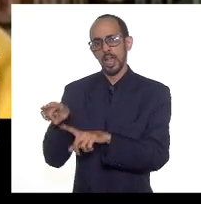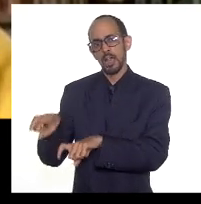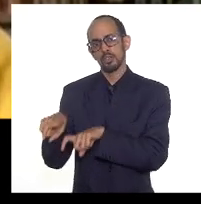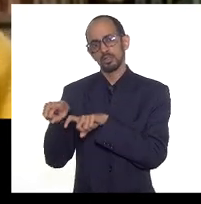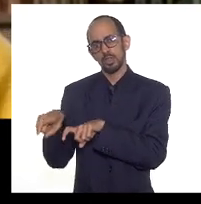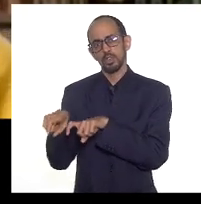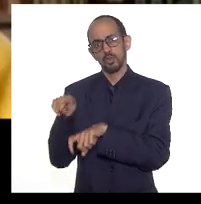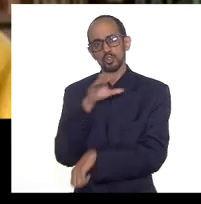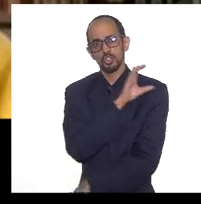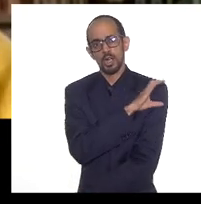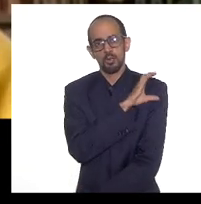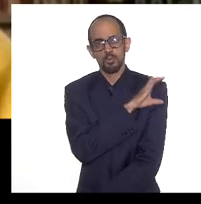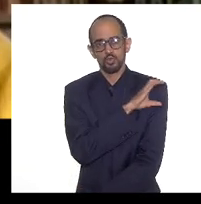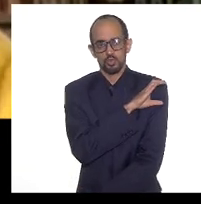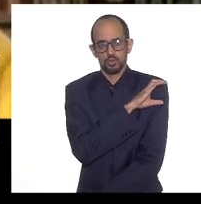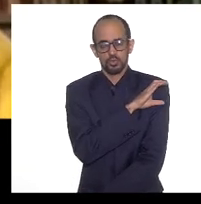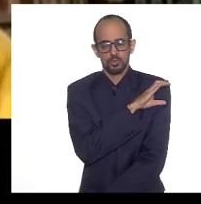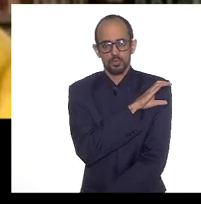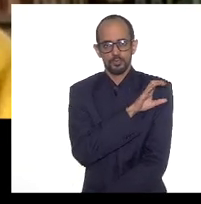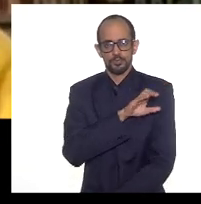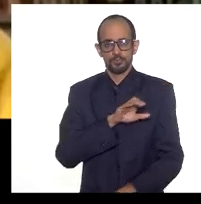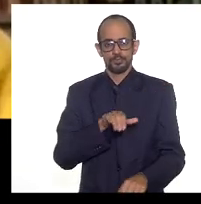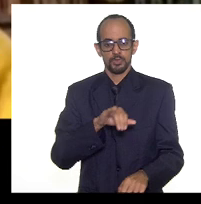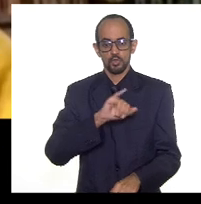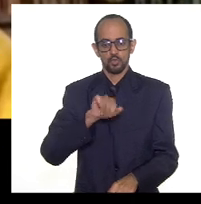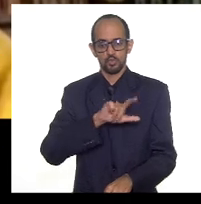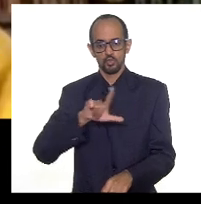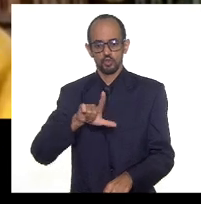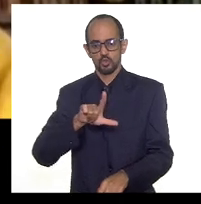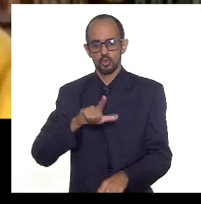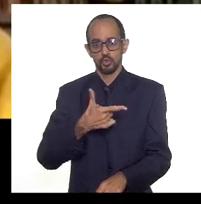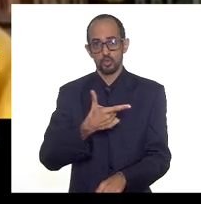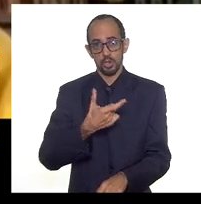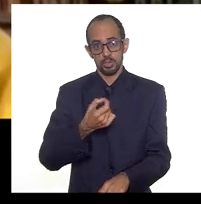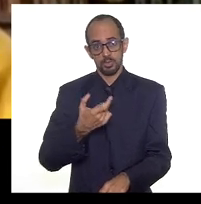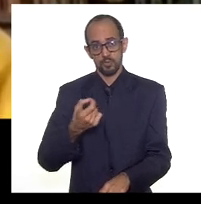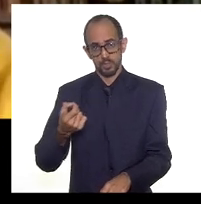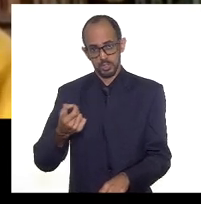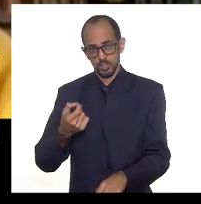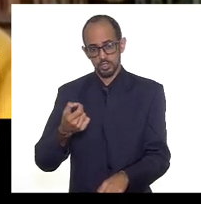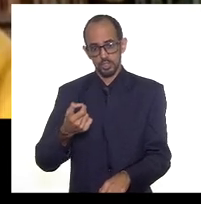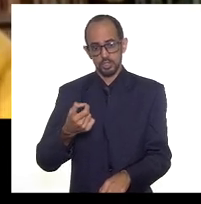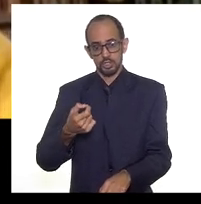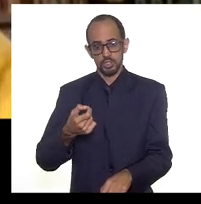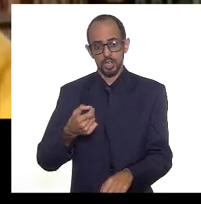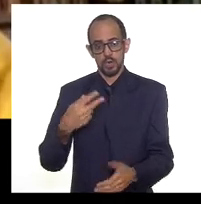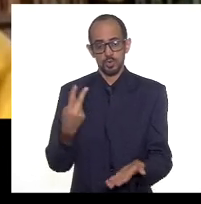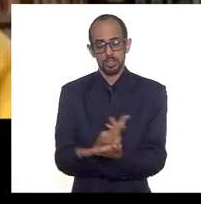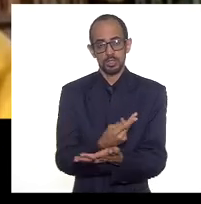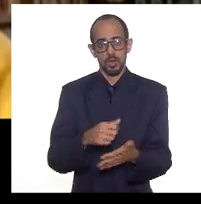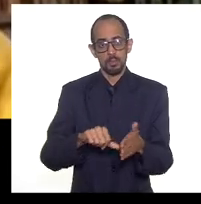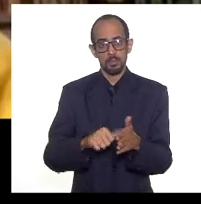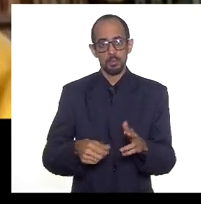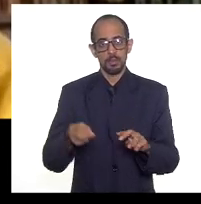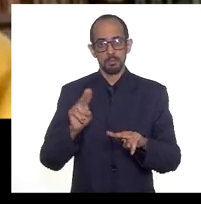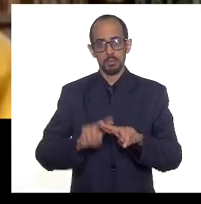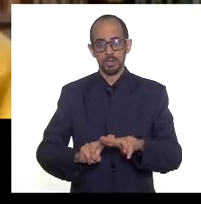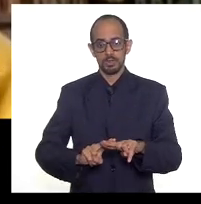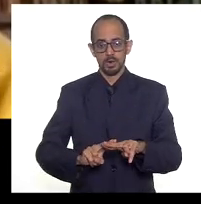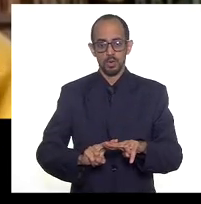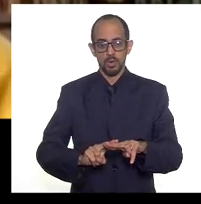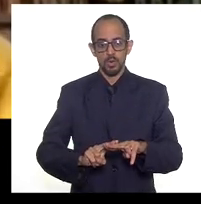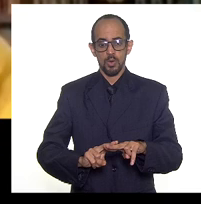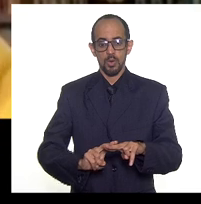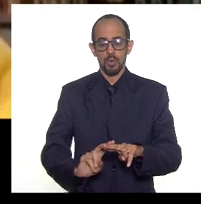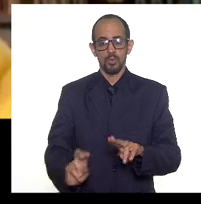Então, em julho de 2020, nós tivemos a primeira prisão em Campos por aplicação da Lei